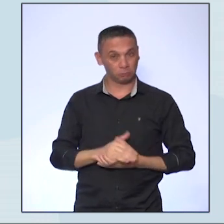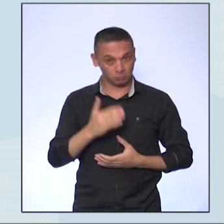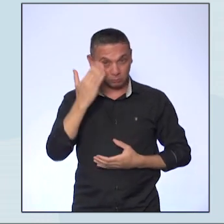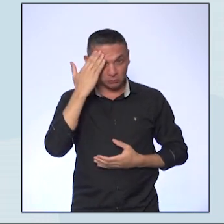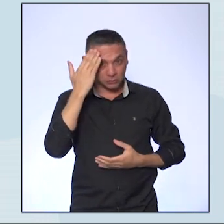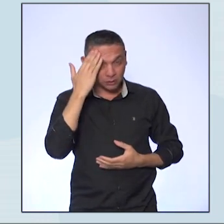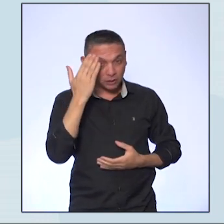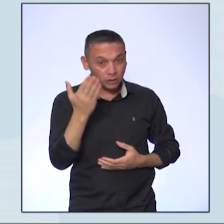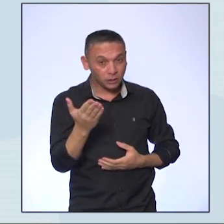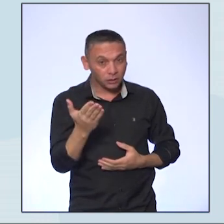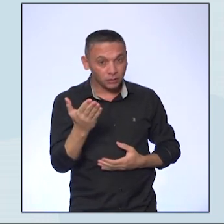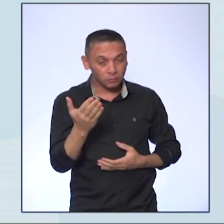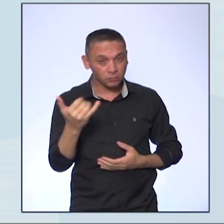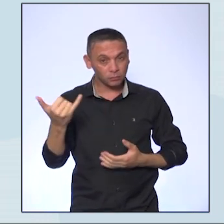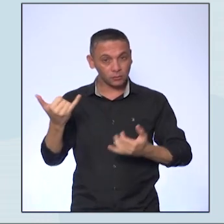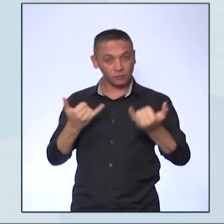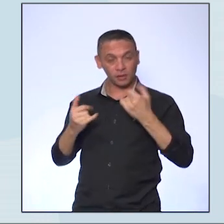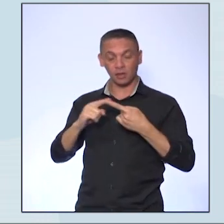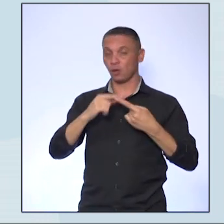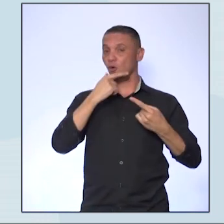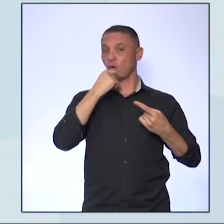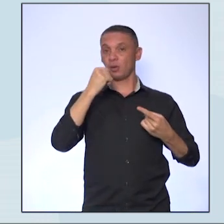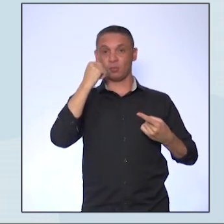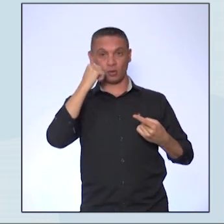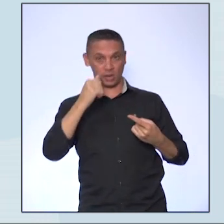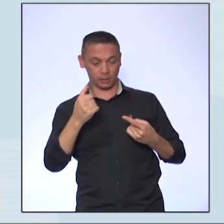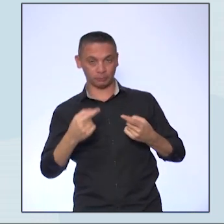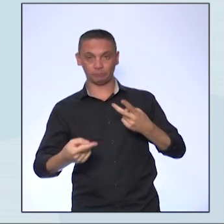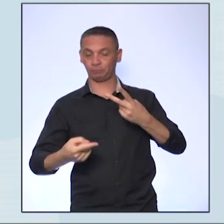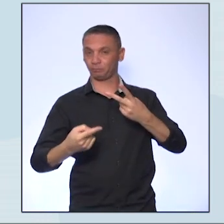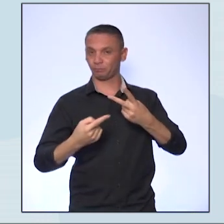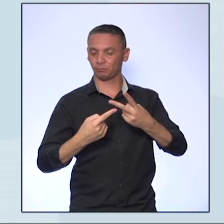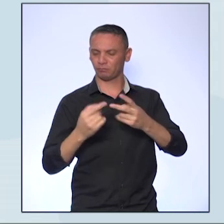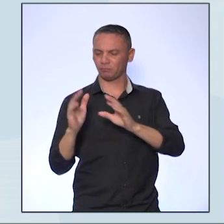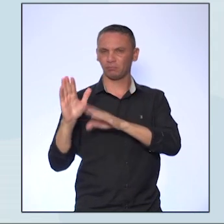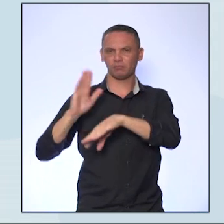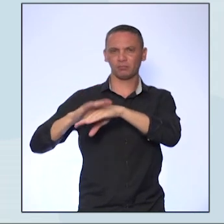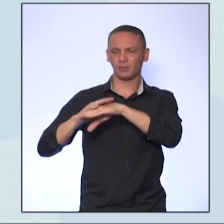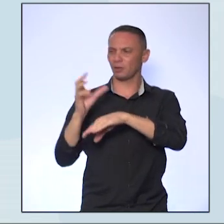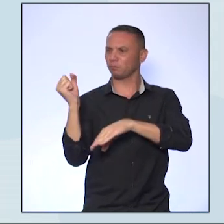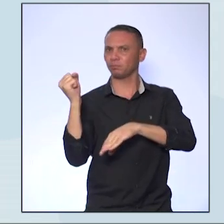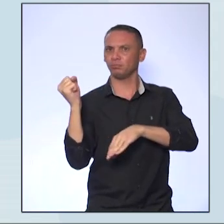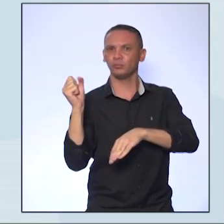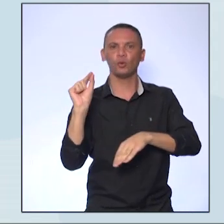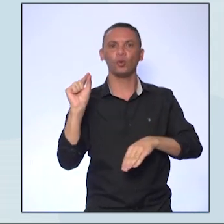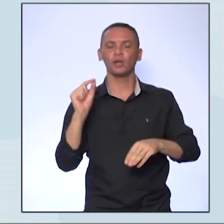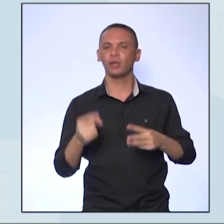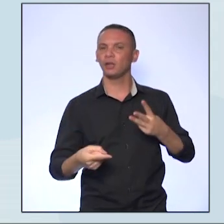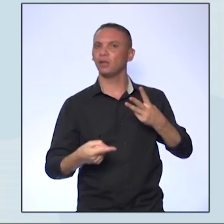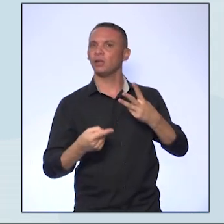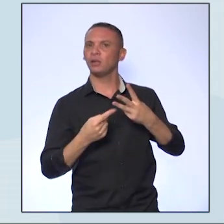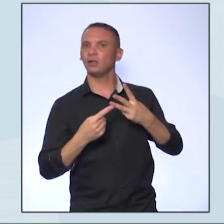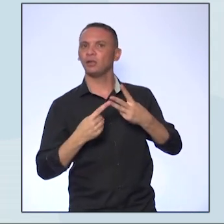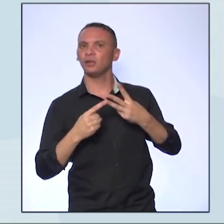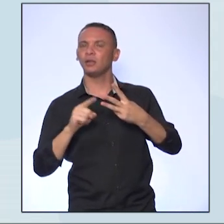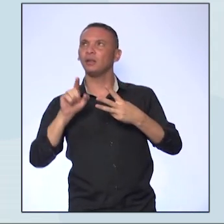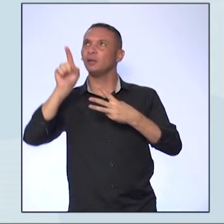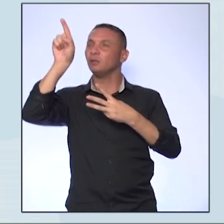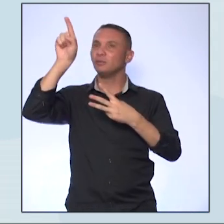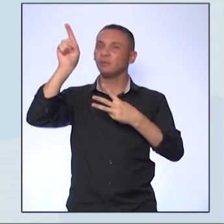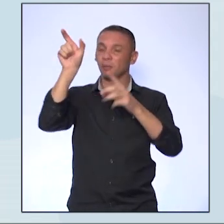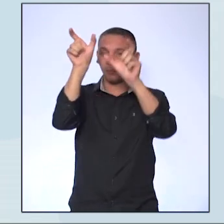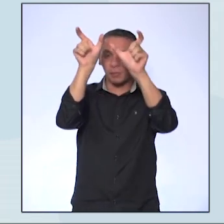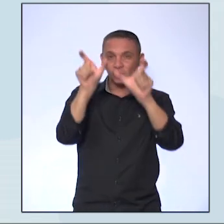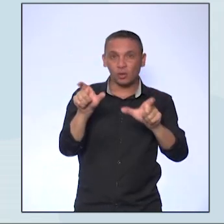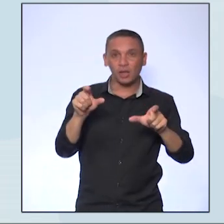Entenderam? Vocês irão me dizer se é um menino ou uma menina. O que é aquilo que ele tem na mão? O outro personagem